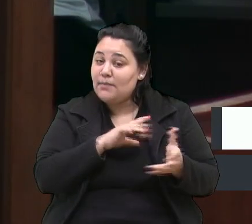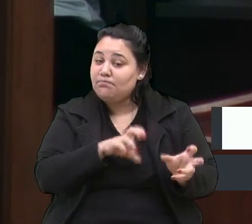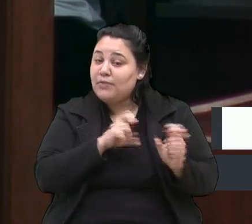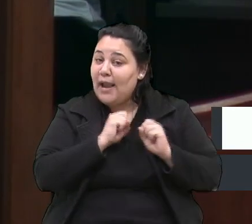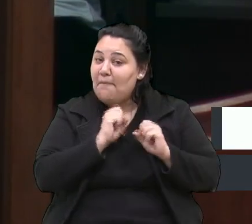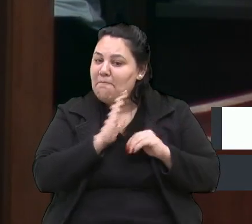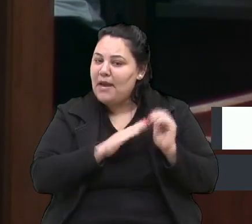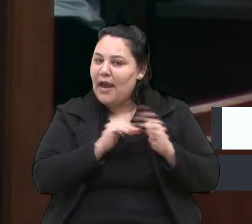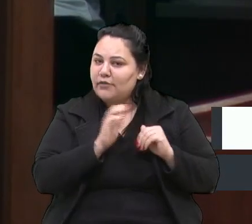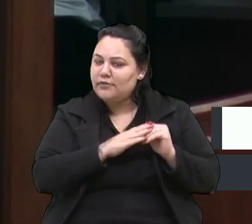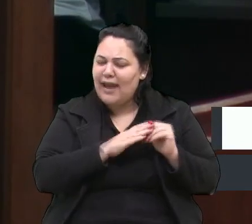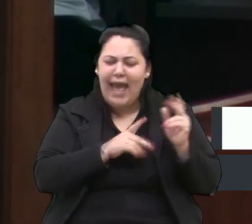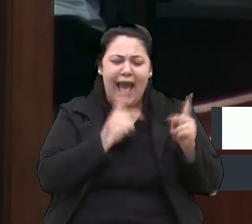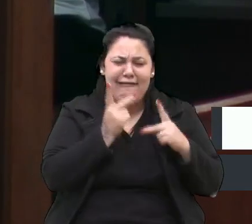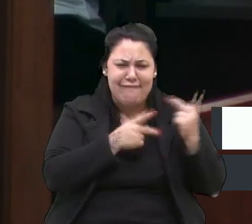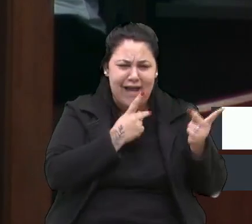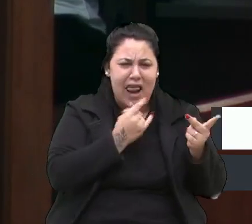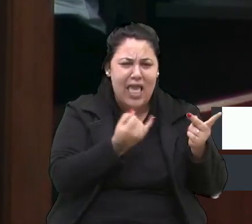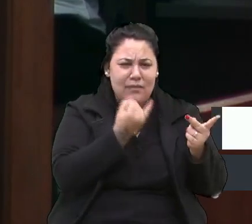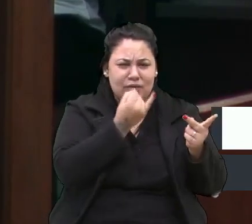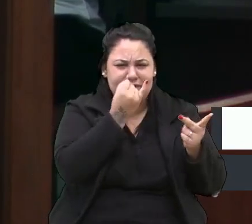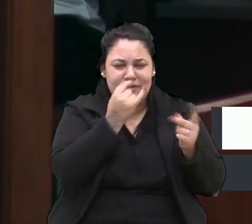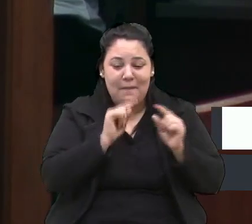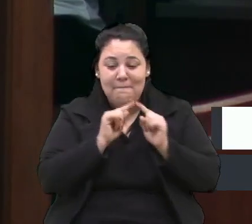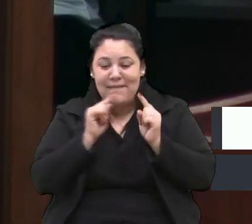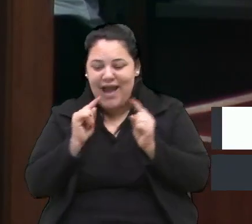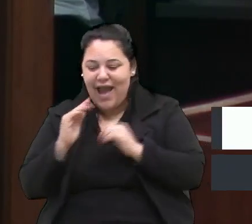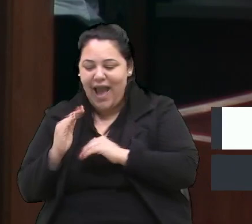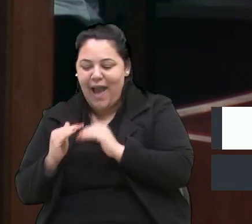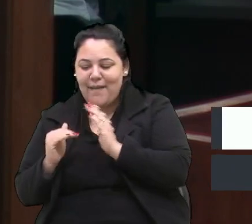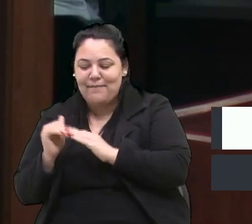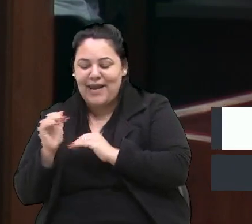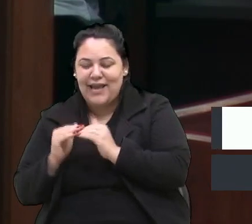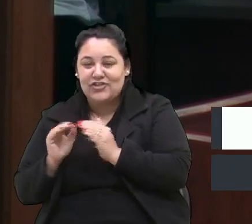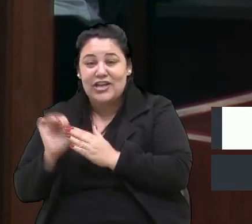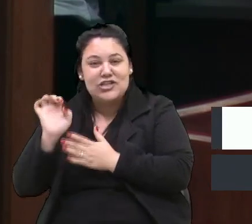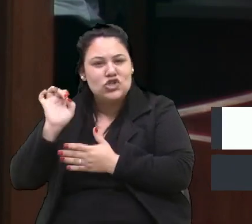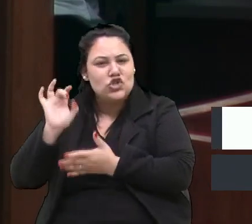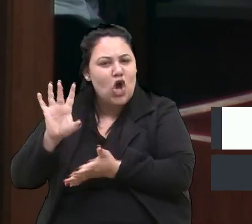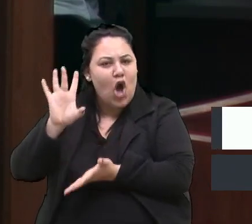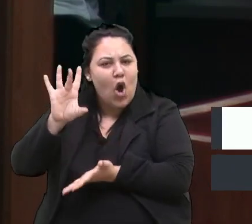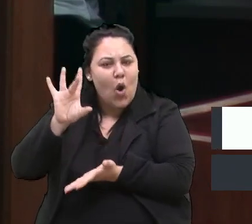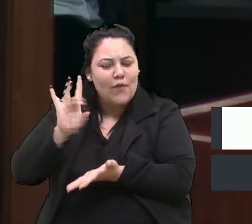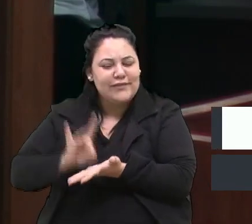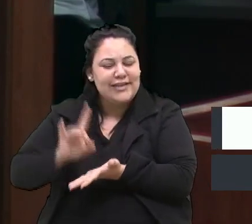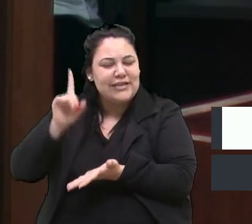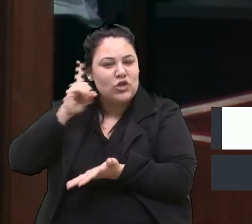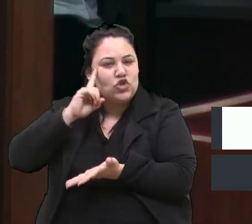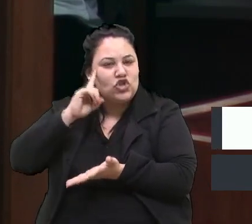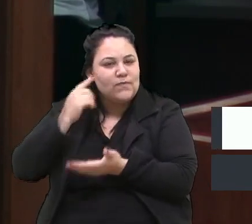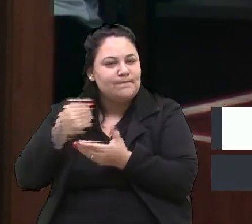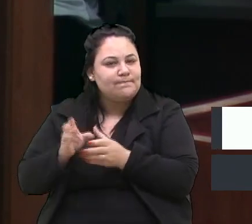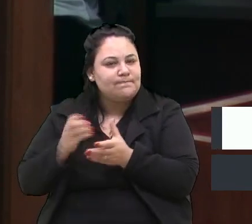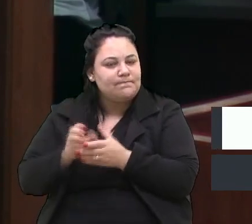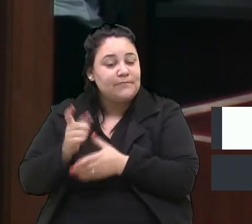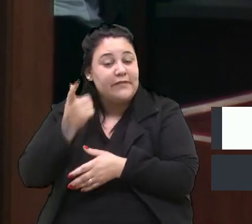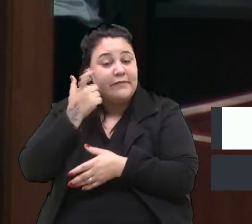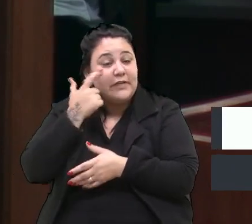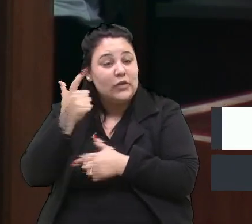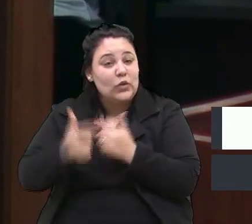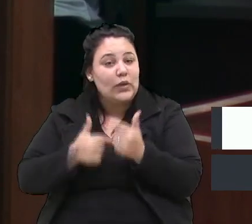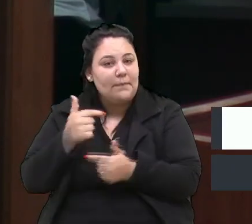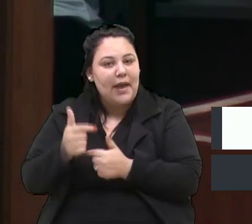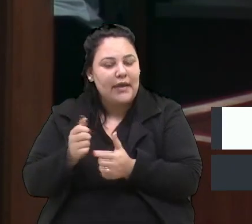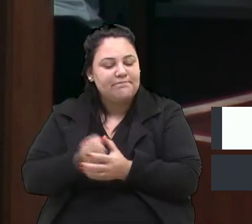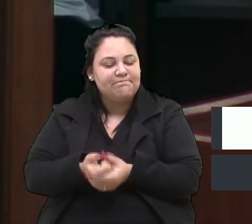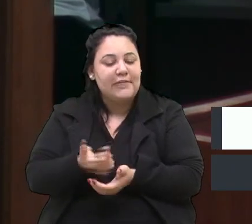são muito importantes, mas a prática, ela se consolida, né, no nosso dia a dia. Esse vereador